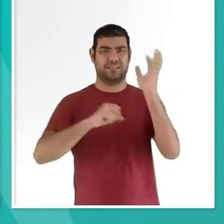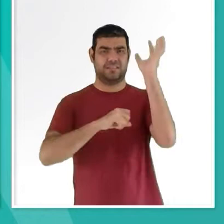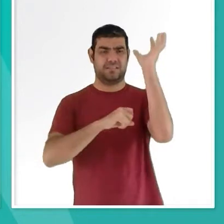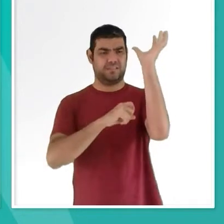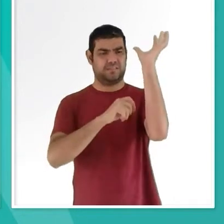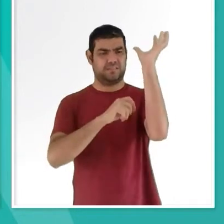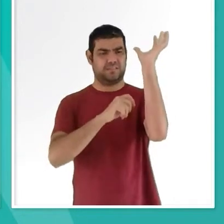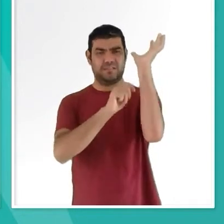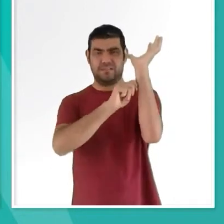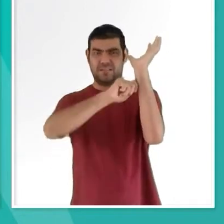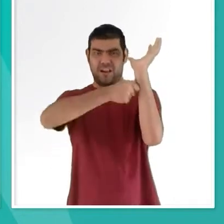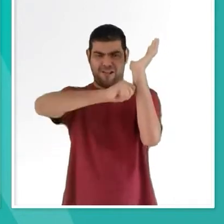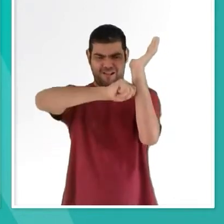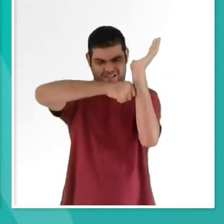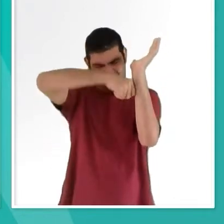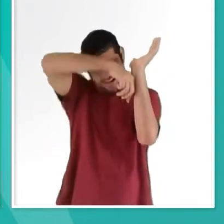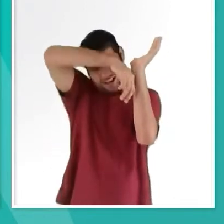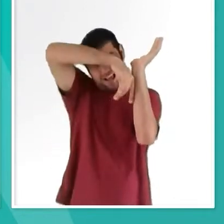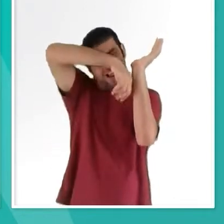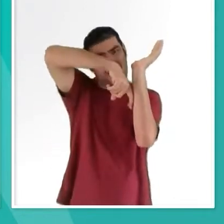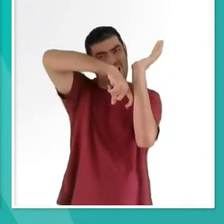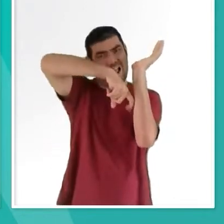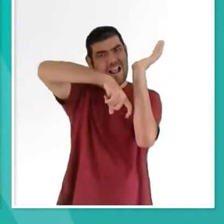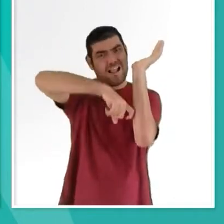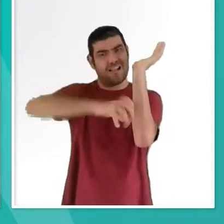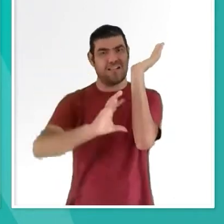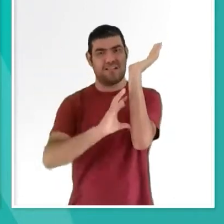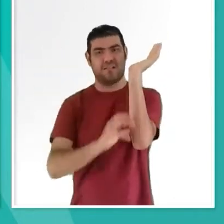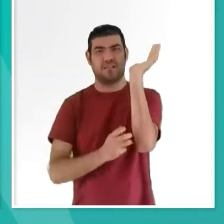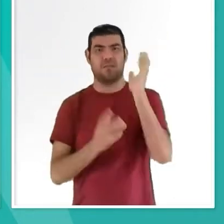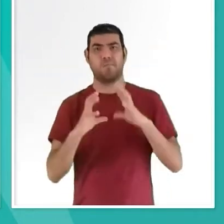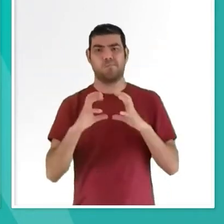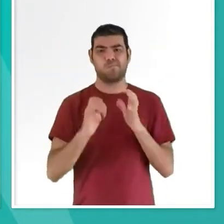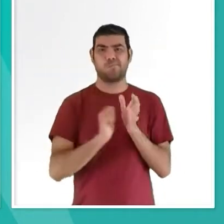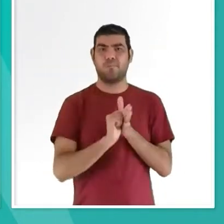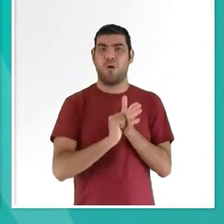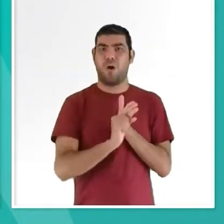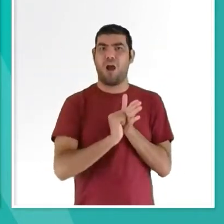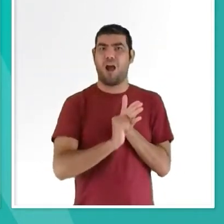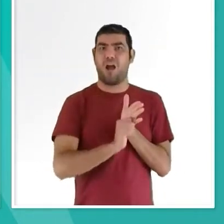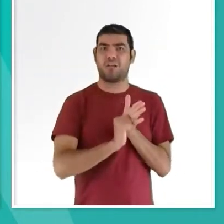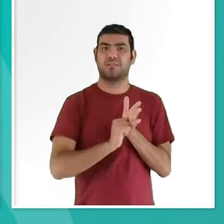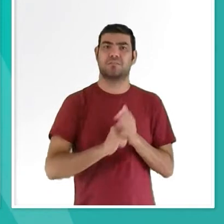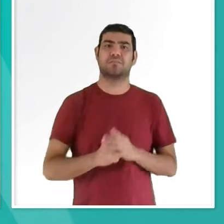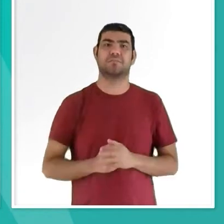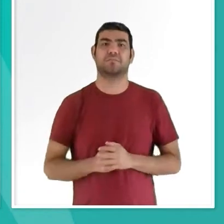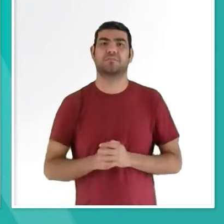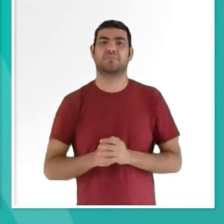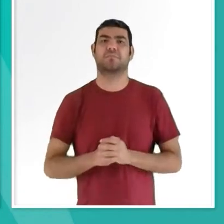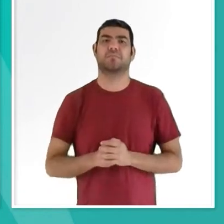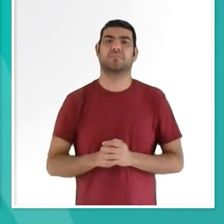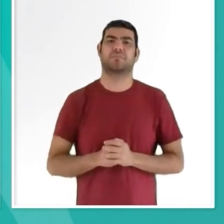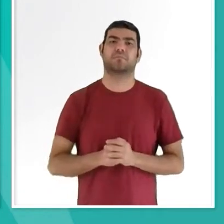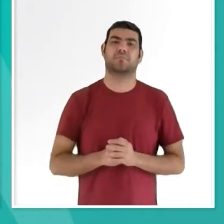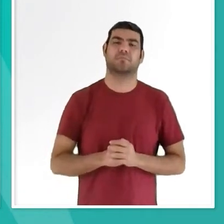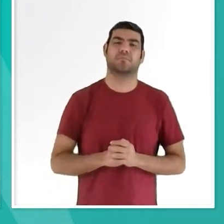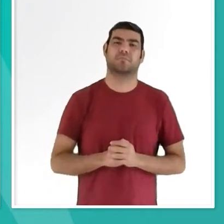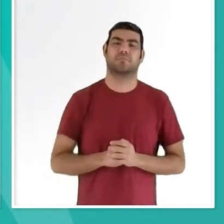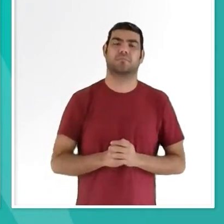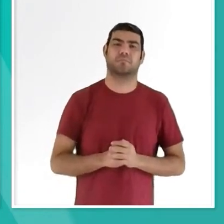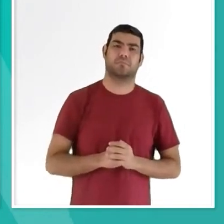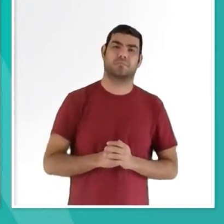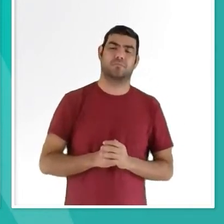Sul, tribos indígenas já foram encontradas jogando uma espécie de brincadeira com